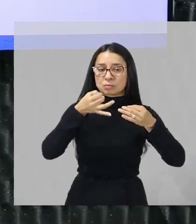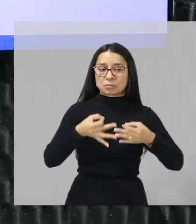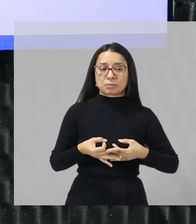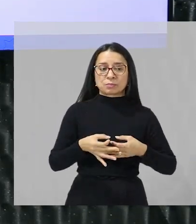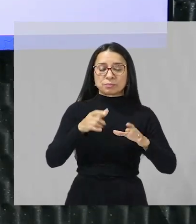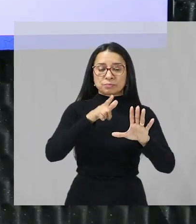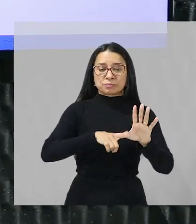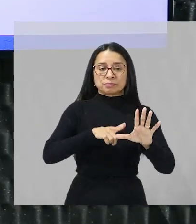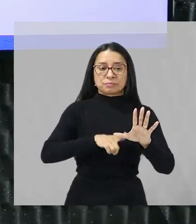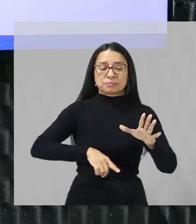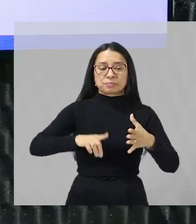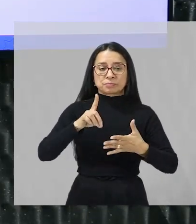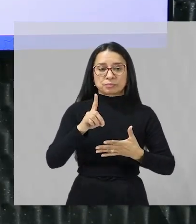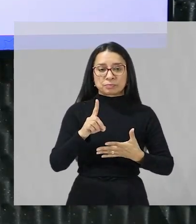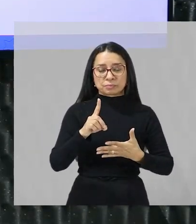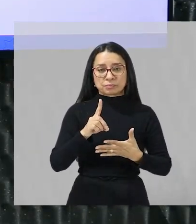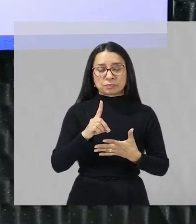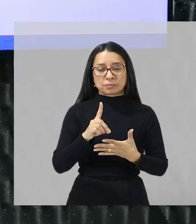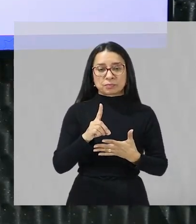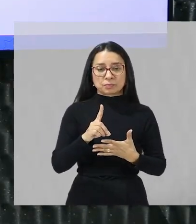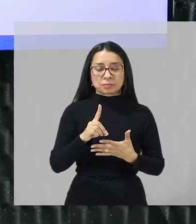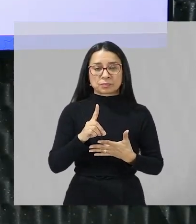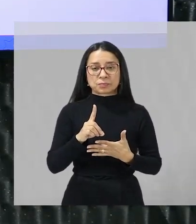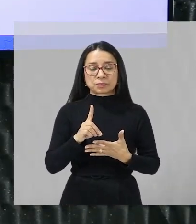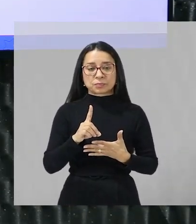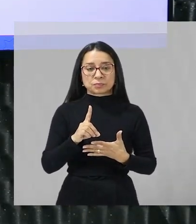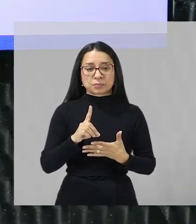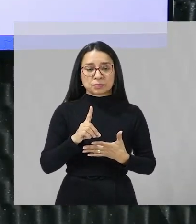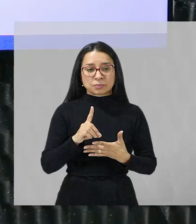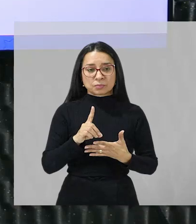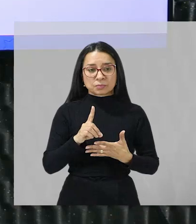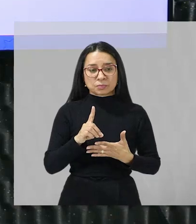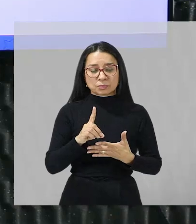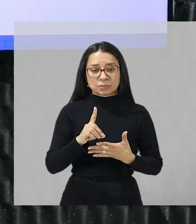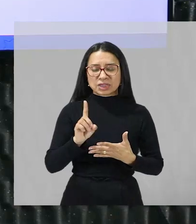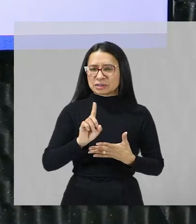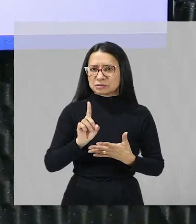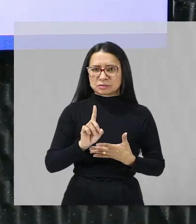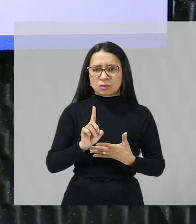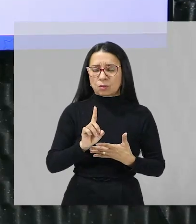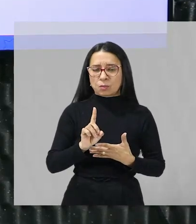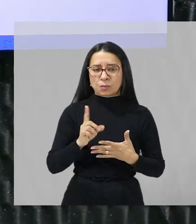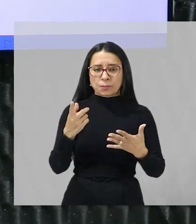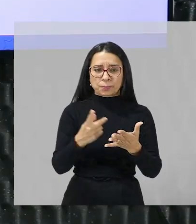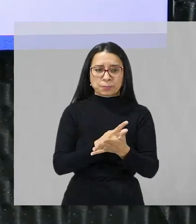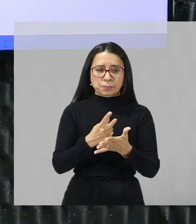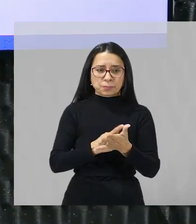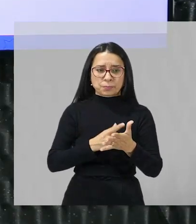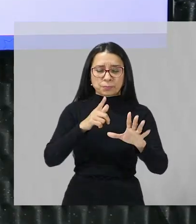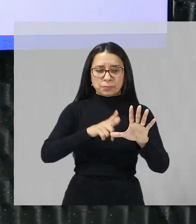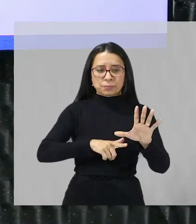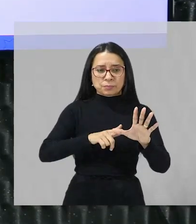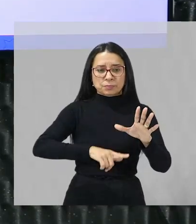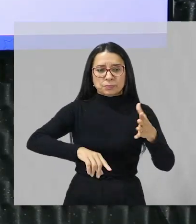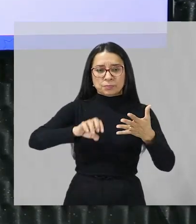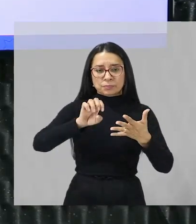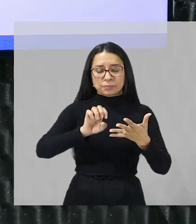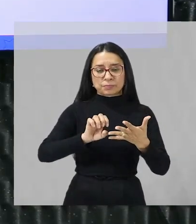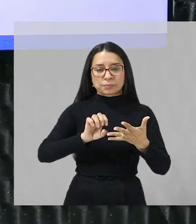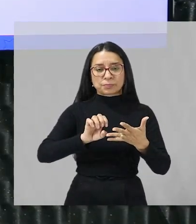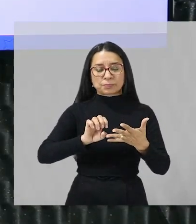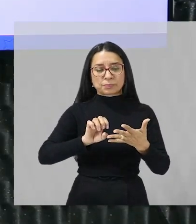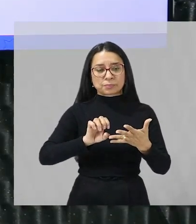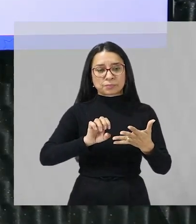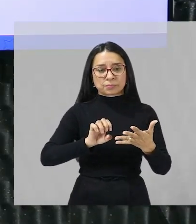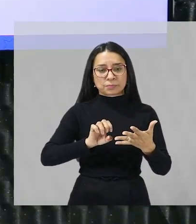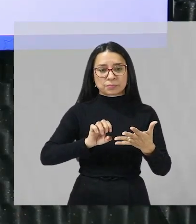índices de criminalidade. Não necessariamente também, uma coisa não está diretamente ligada à outra, né? Letra E, ineficiência